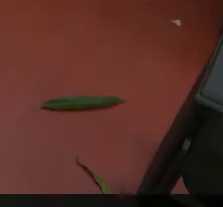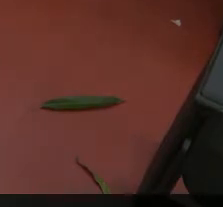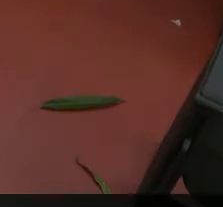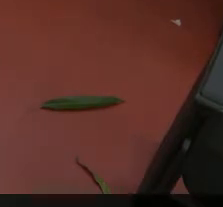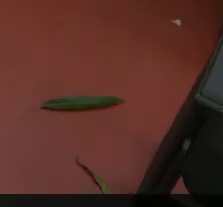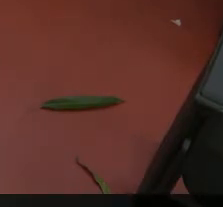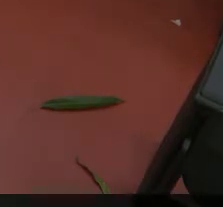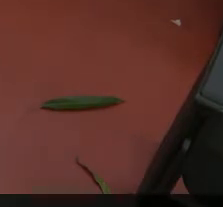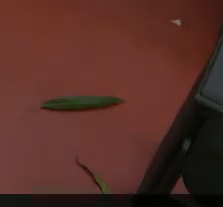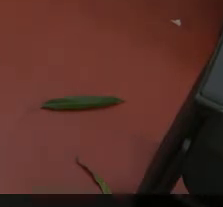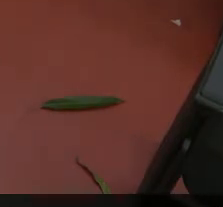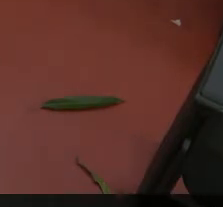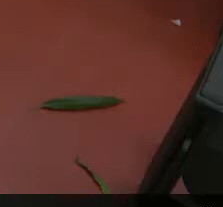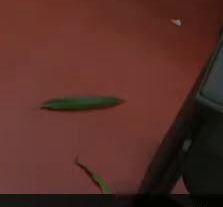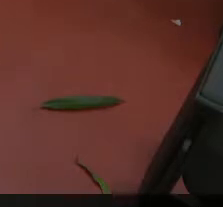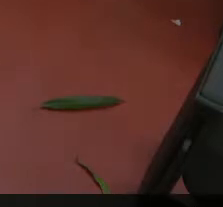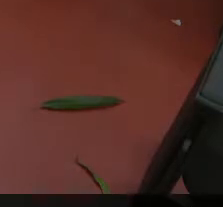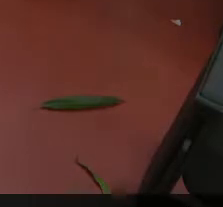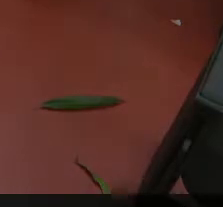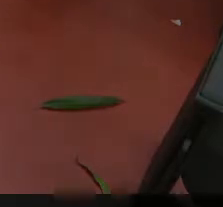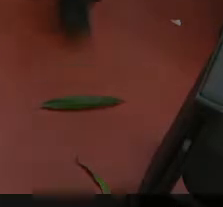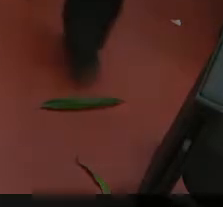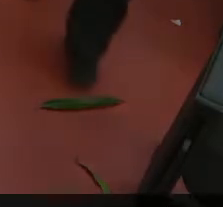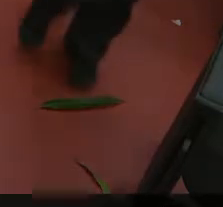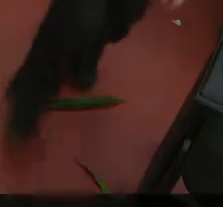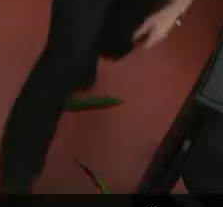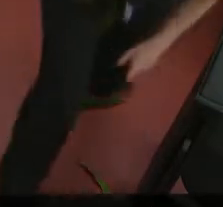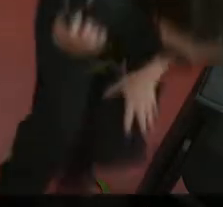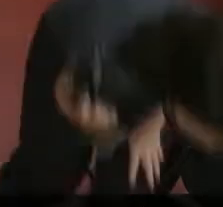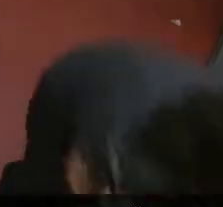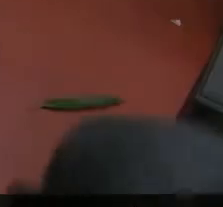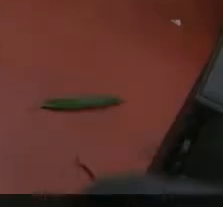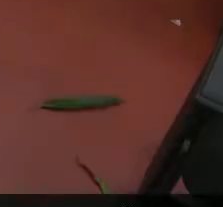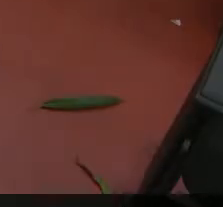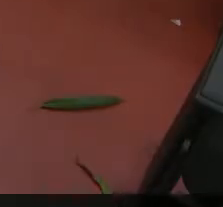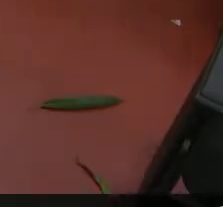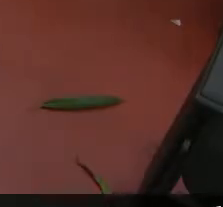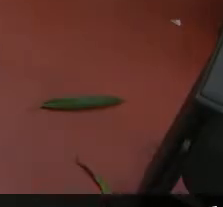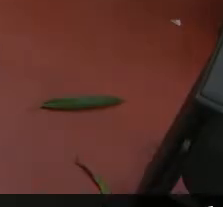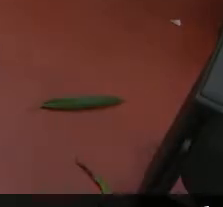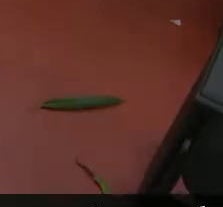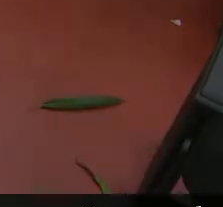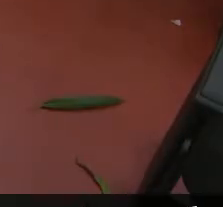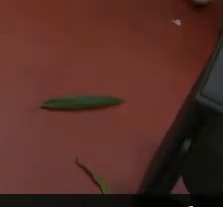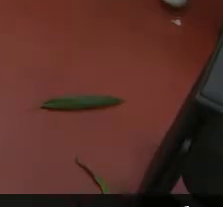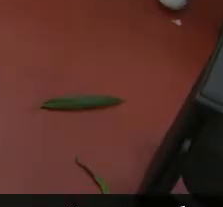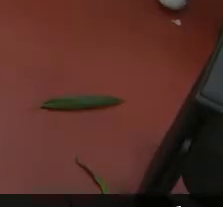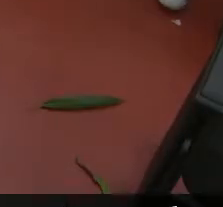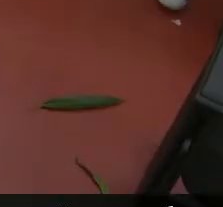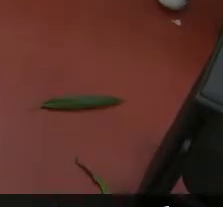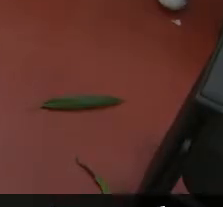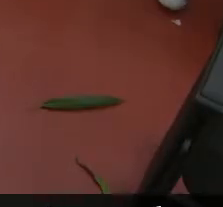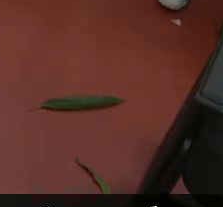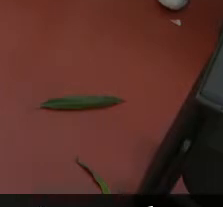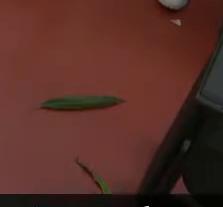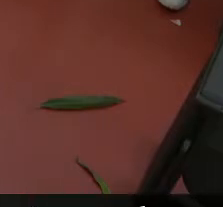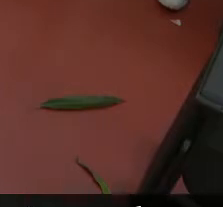isso vamos seguir sempre de cabeça erguida e vamos tomar de volta o que é nosso o